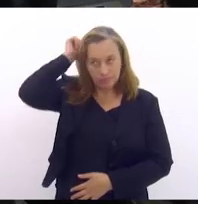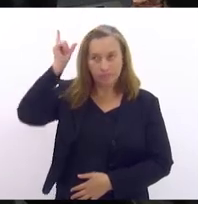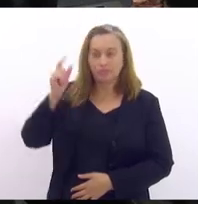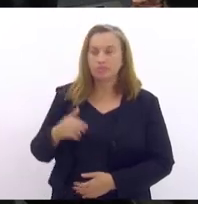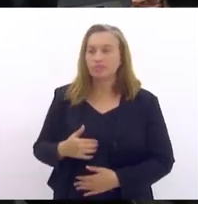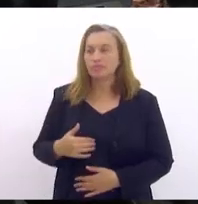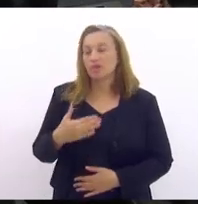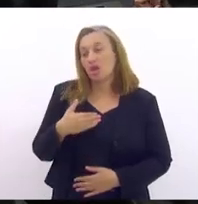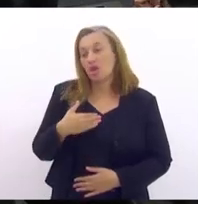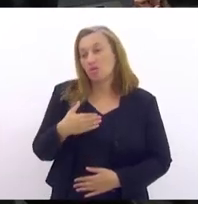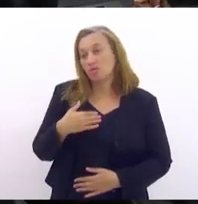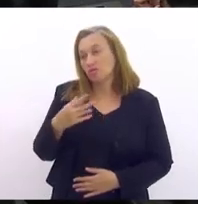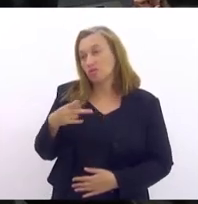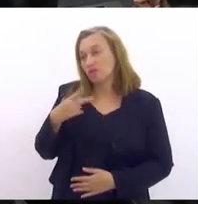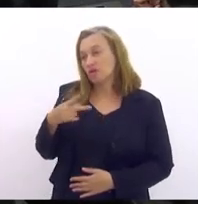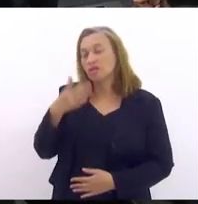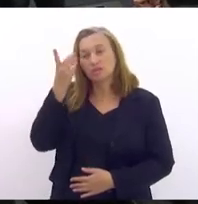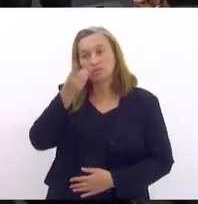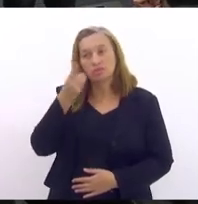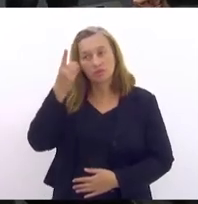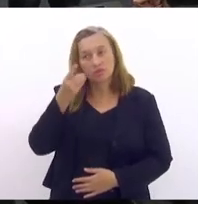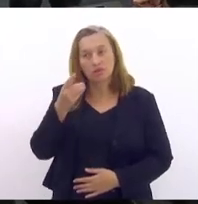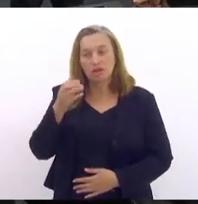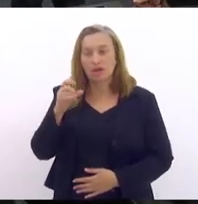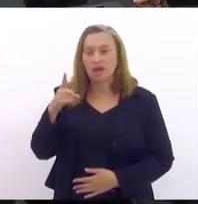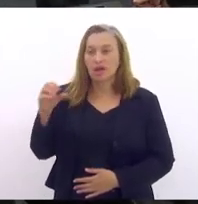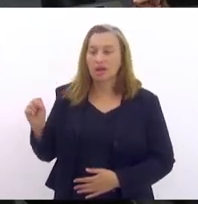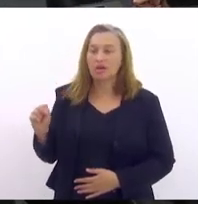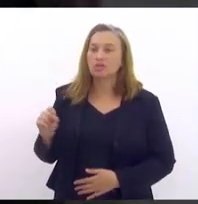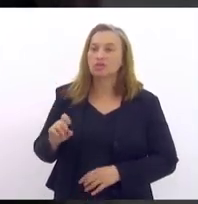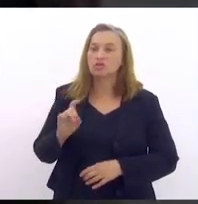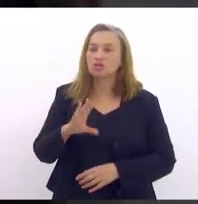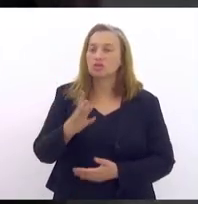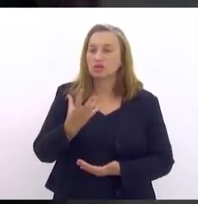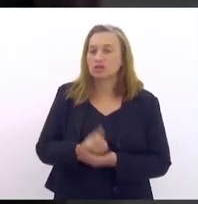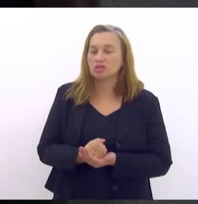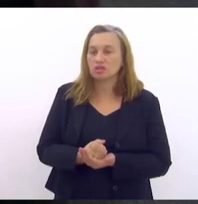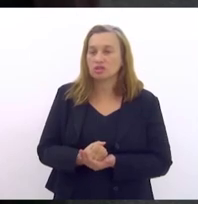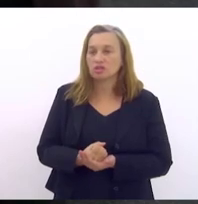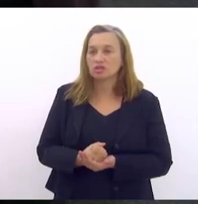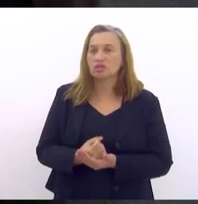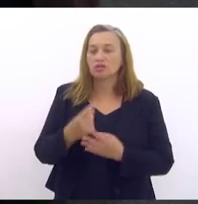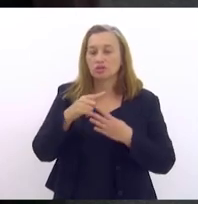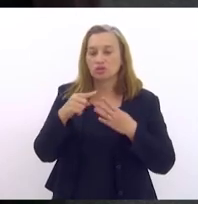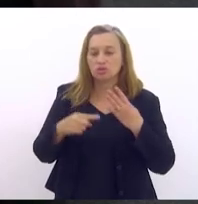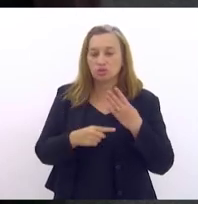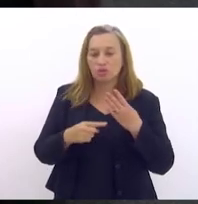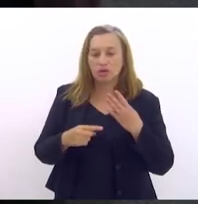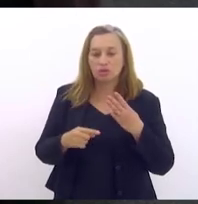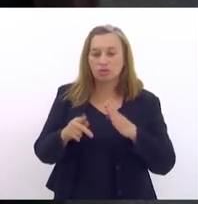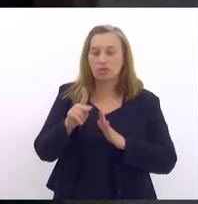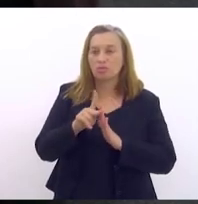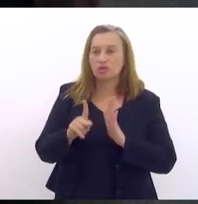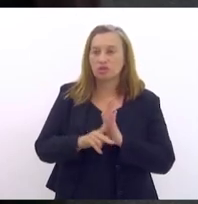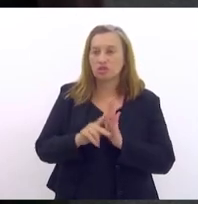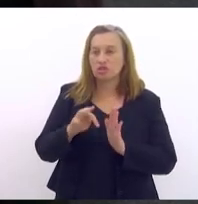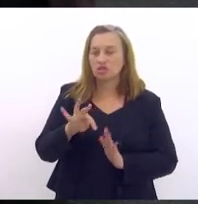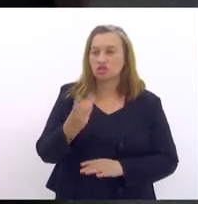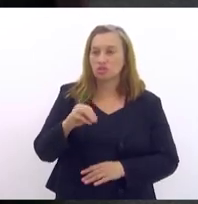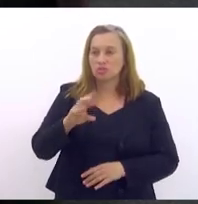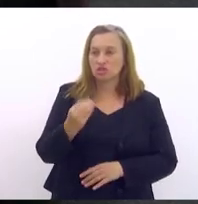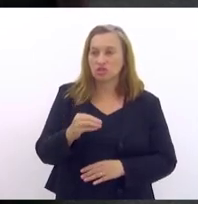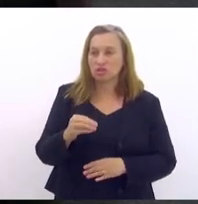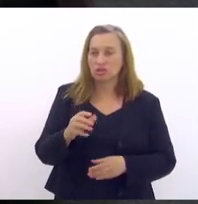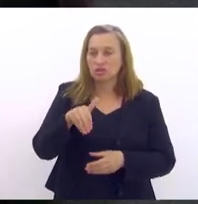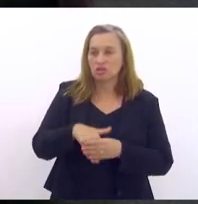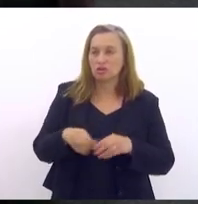Eu fui dar atenção aqui ao deputado Cláudio Caiado. Eu queria só deixar registrado que nos 4 projetos do Chico Machado, voto contrário. Meu voto contrário nos